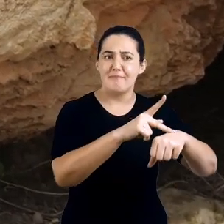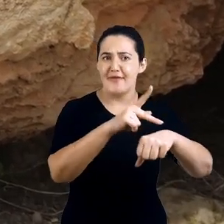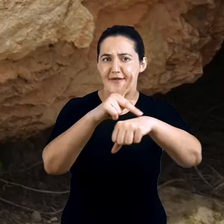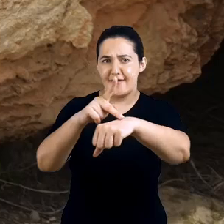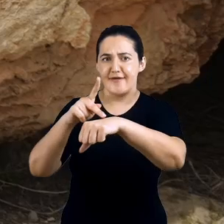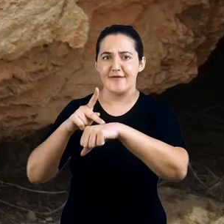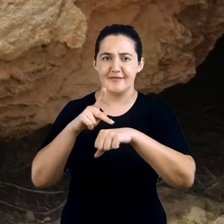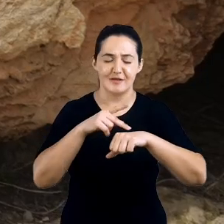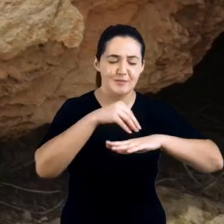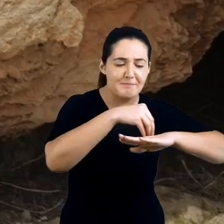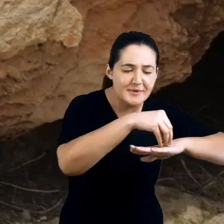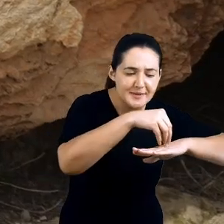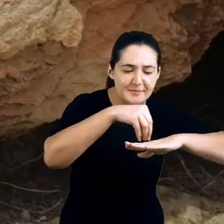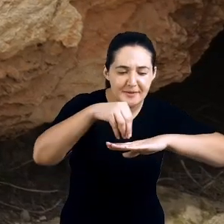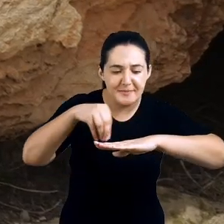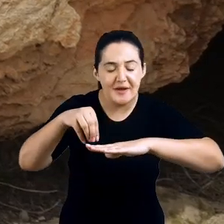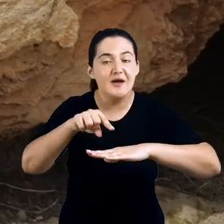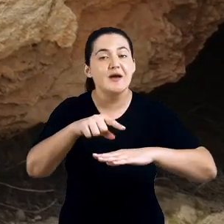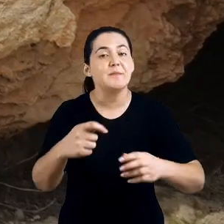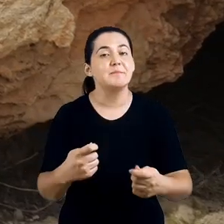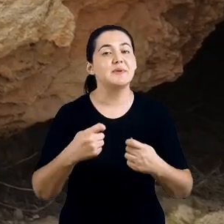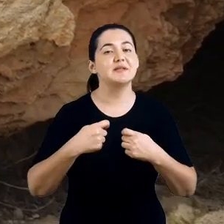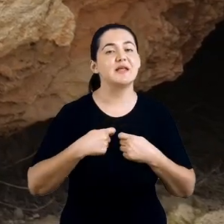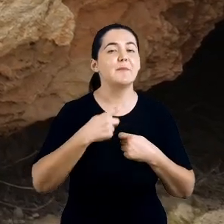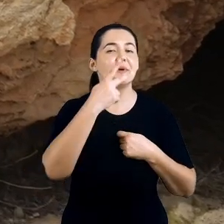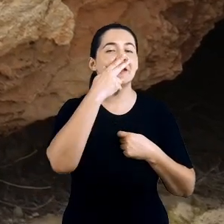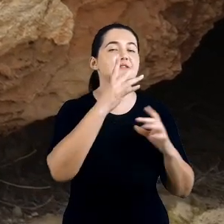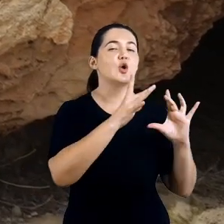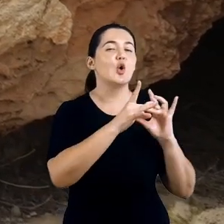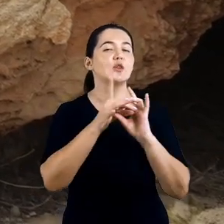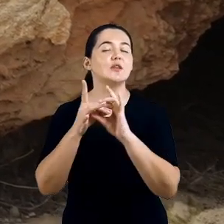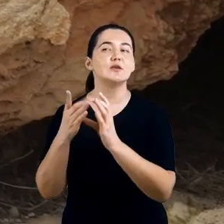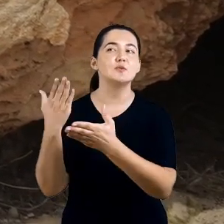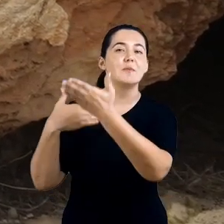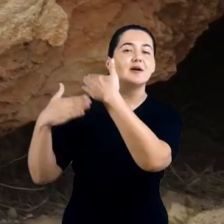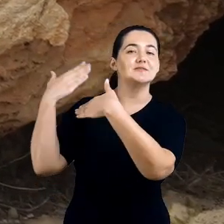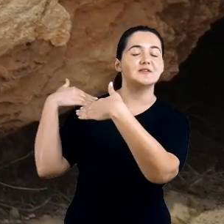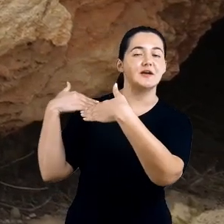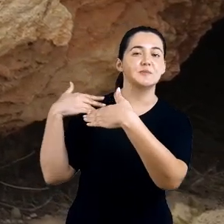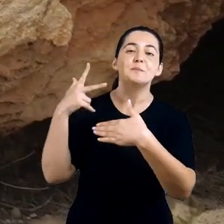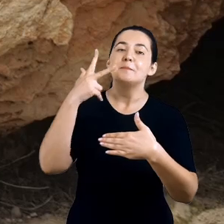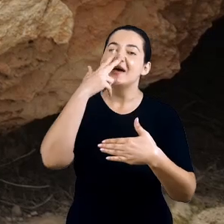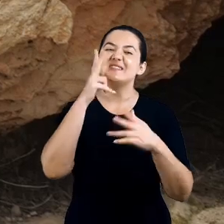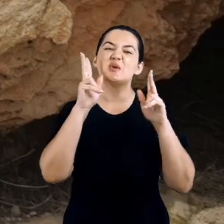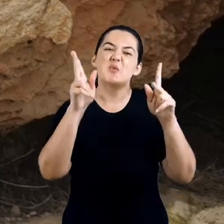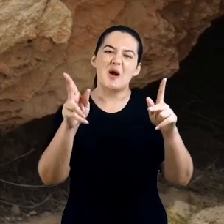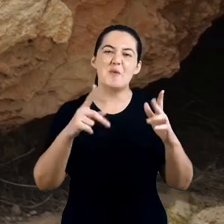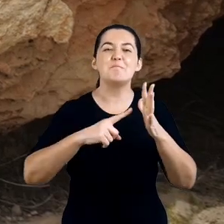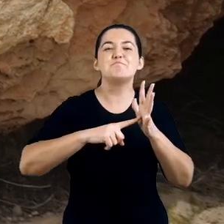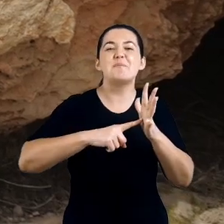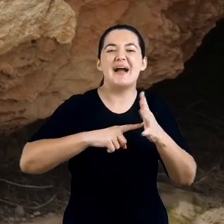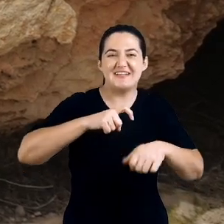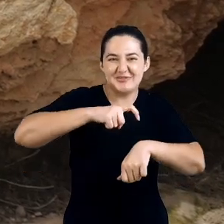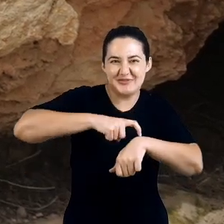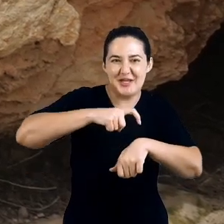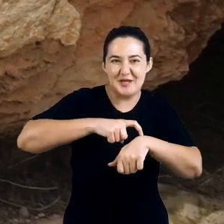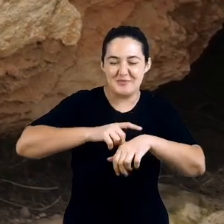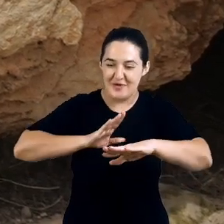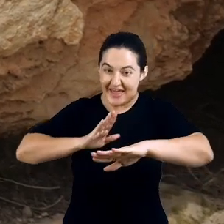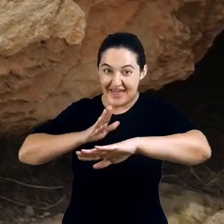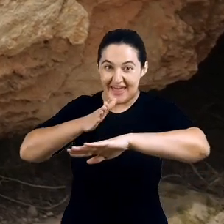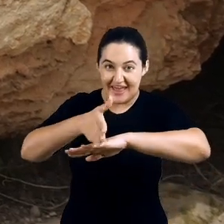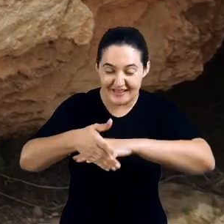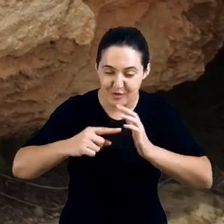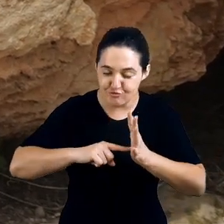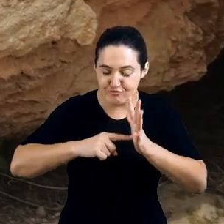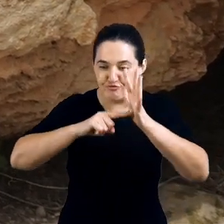de certa forma, elas me dão um quadro do passado. É como se eu pudesse entrar numa máquina do tempo e